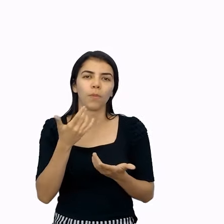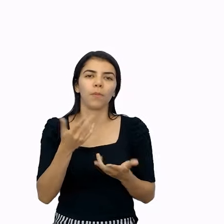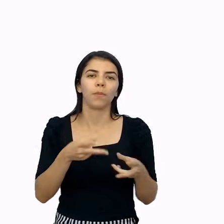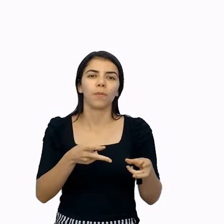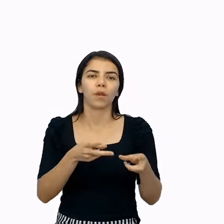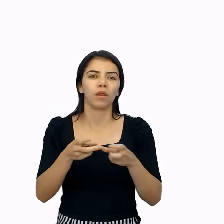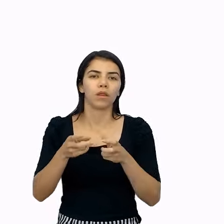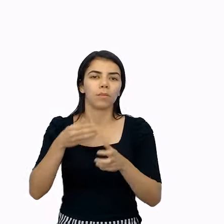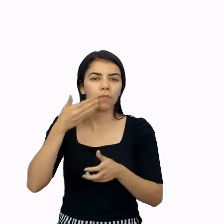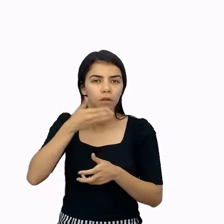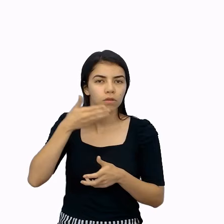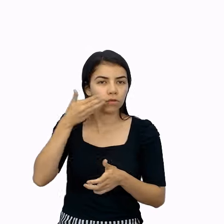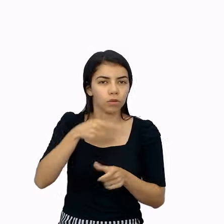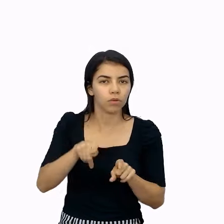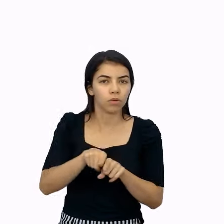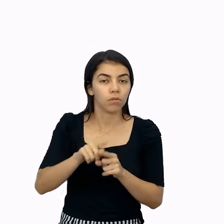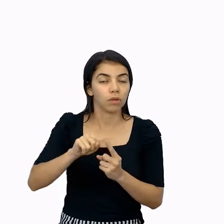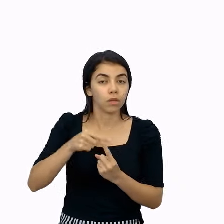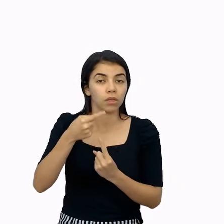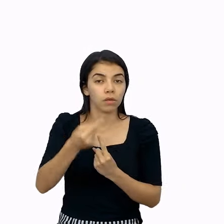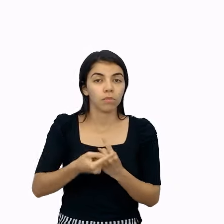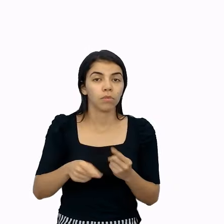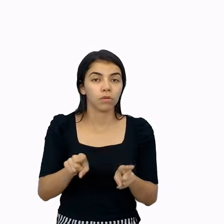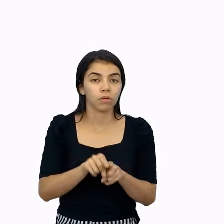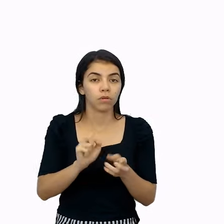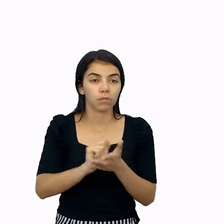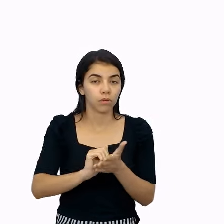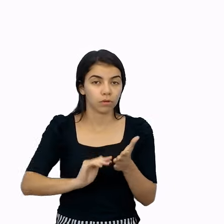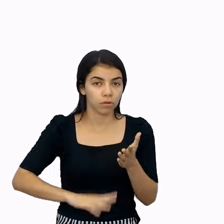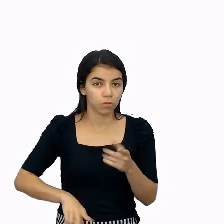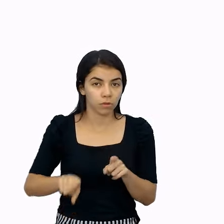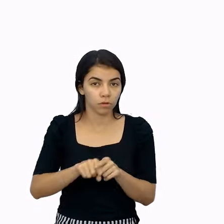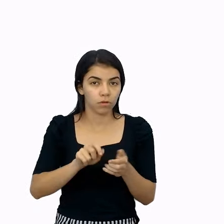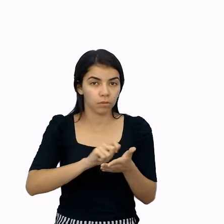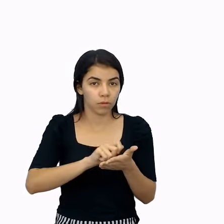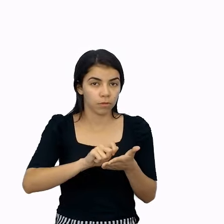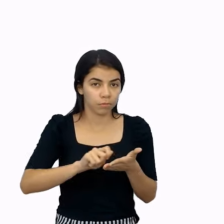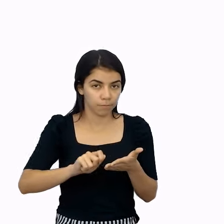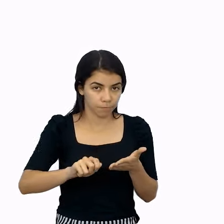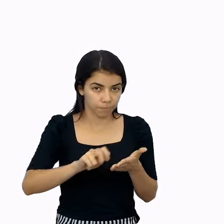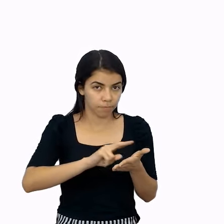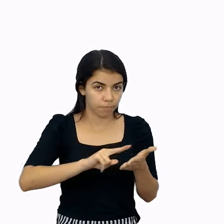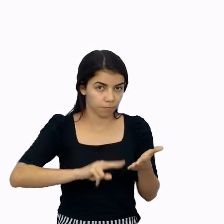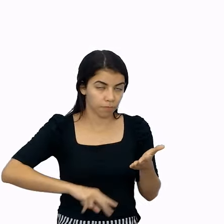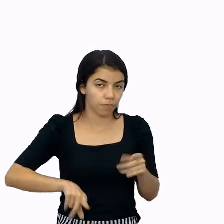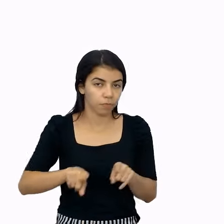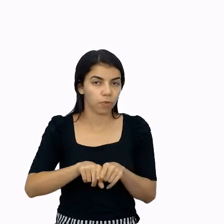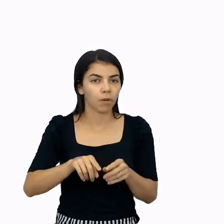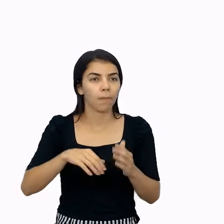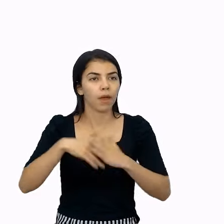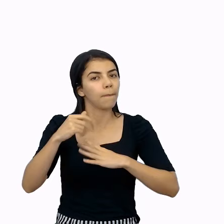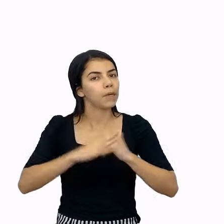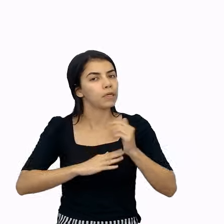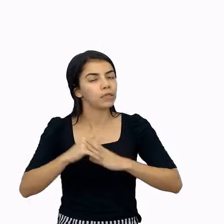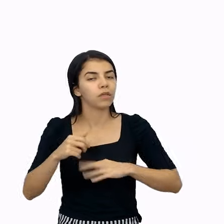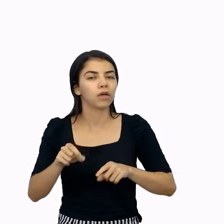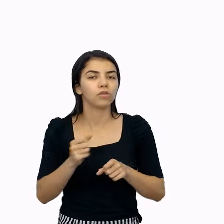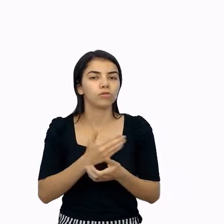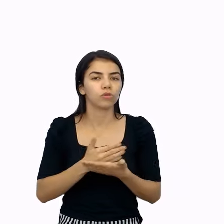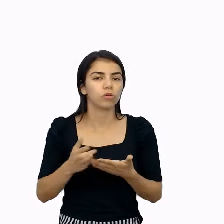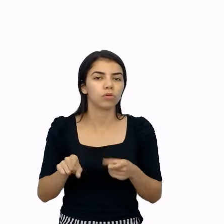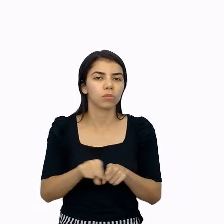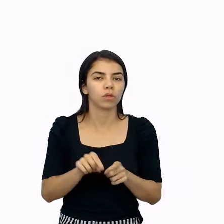discursiva. A seguir, nós vamos analisar atividades de leitura e de escrita a partir das habilidades essenciais e